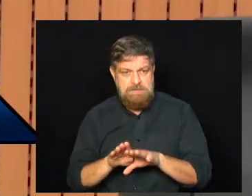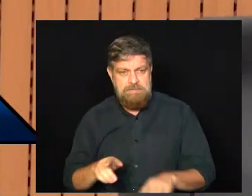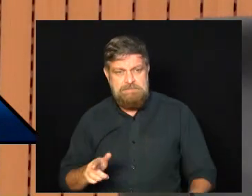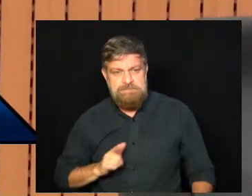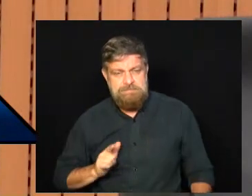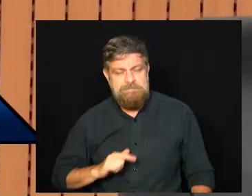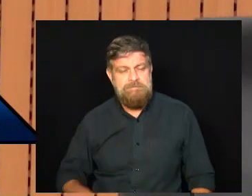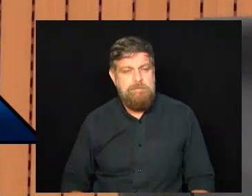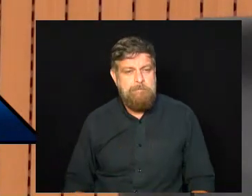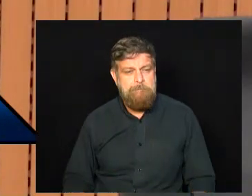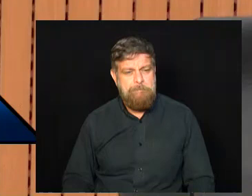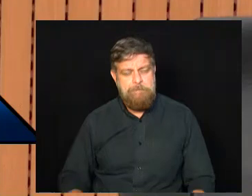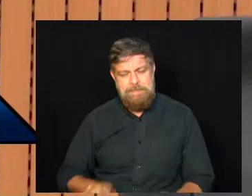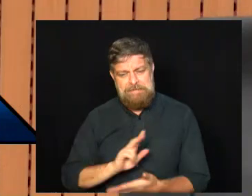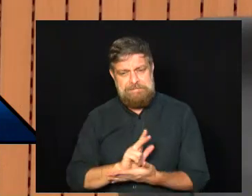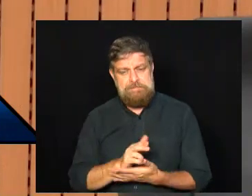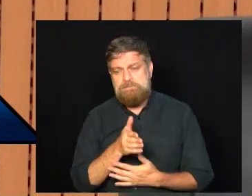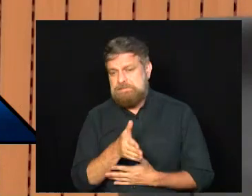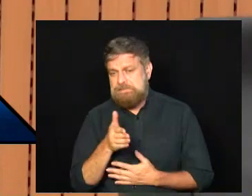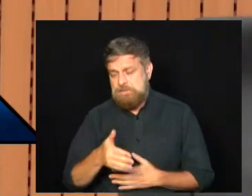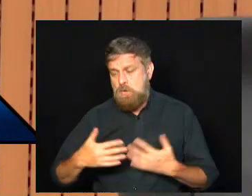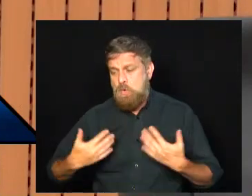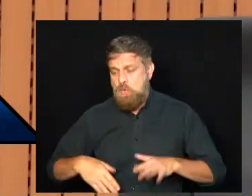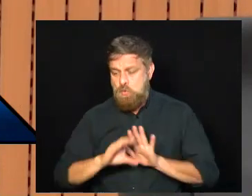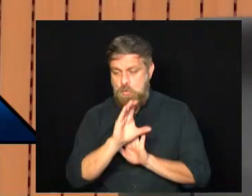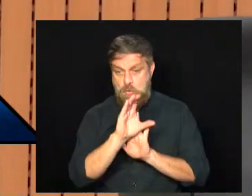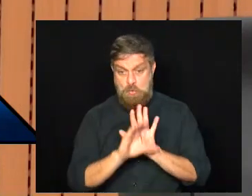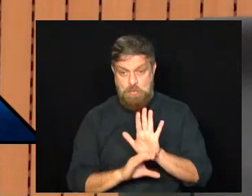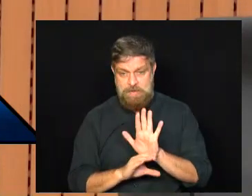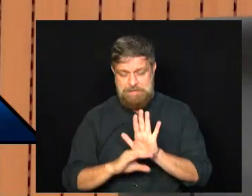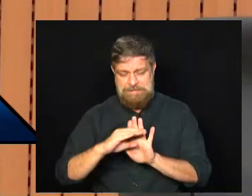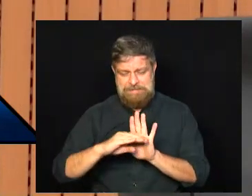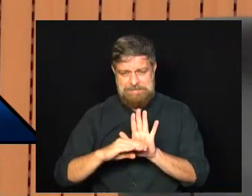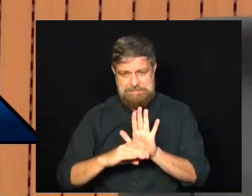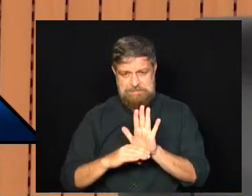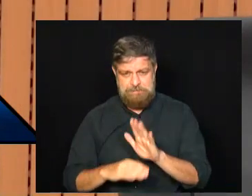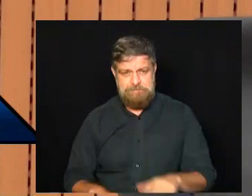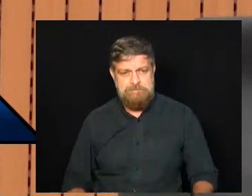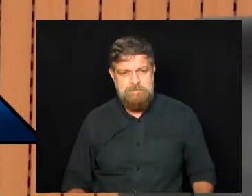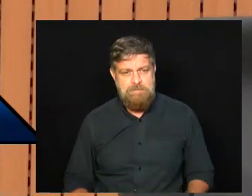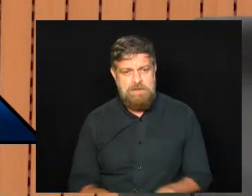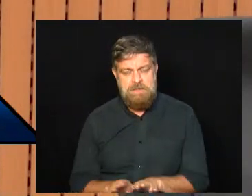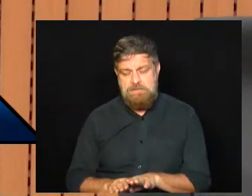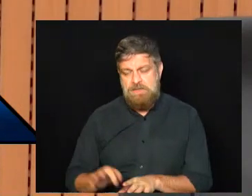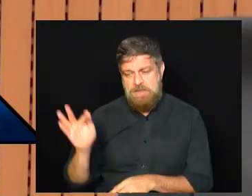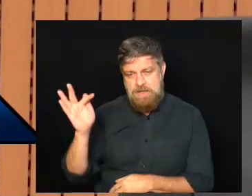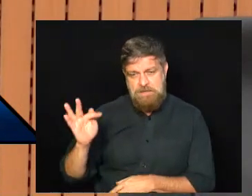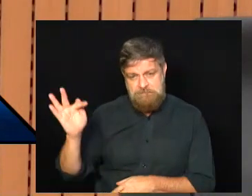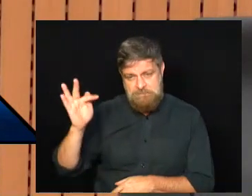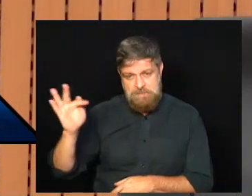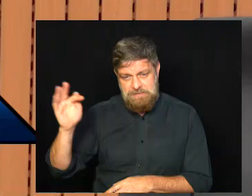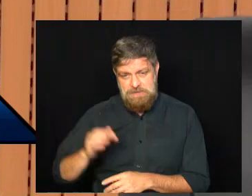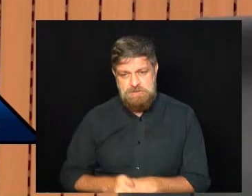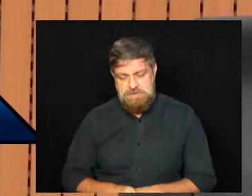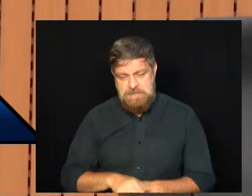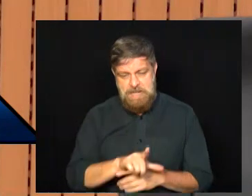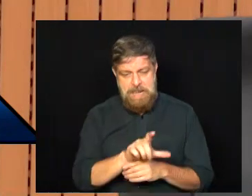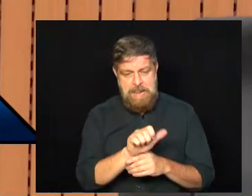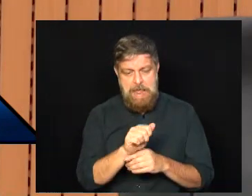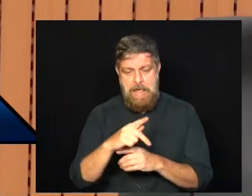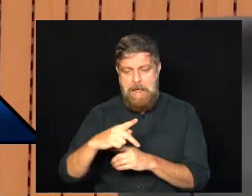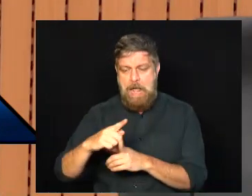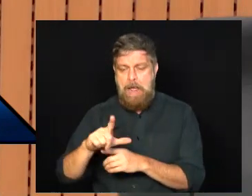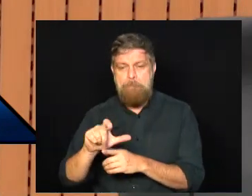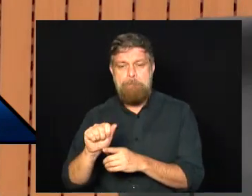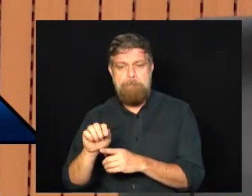Livre Patrimônio Cultural Imaterial, Universidade de La Plata, da Associação Brasileira de Artistas